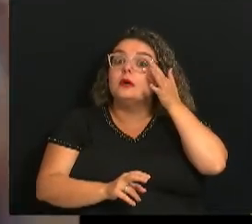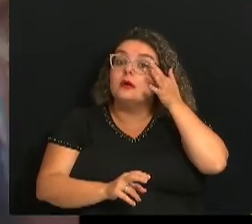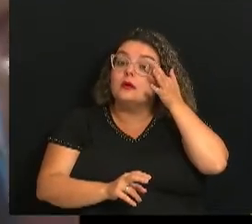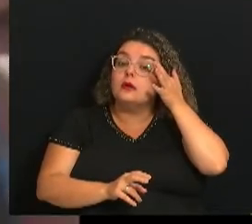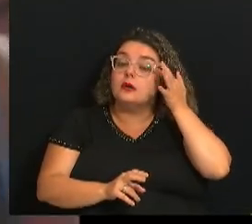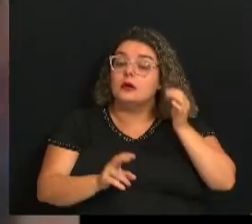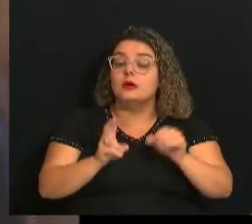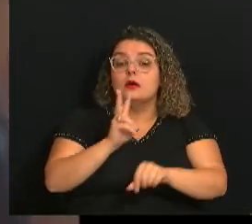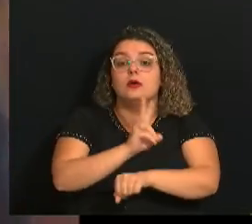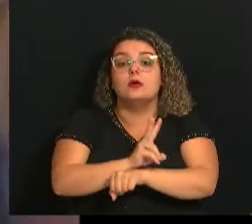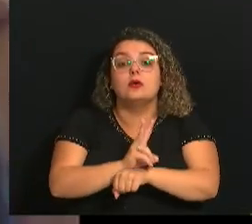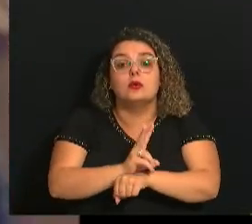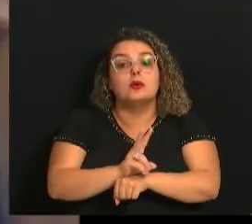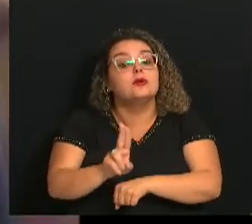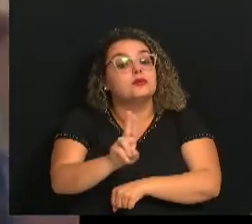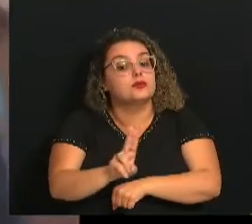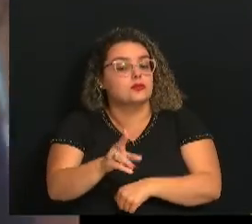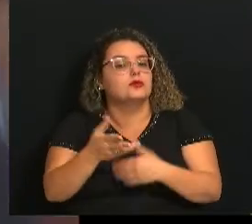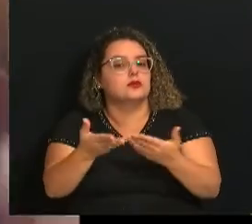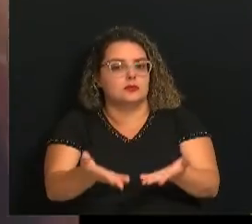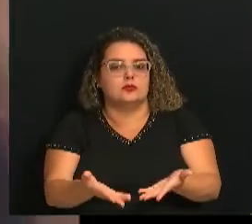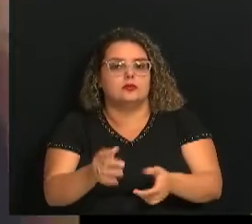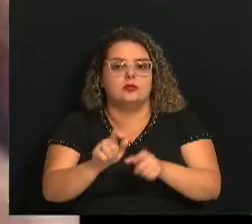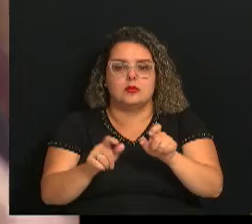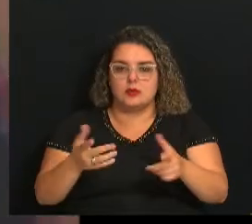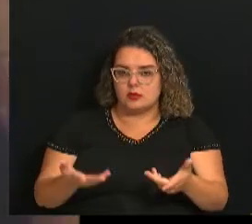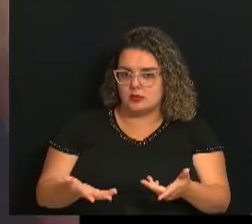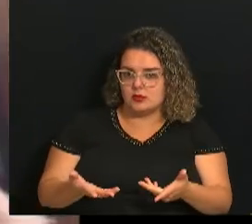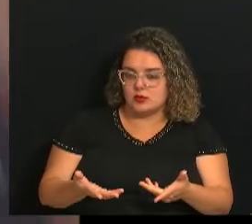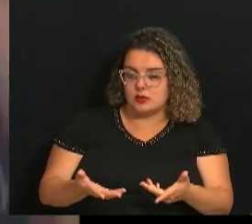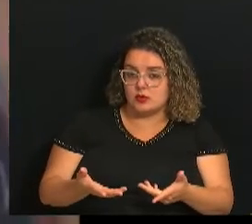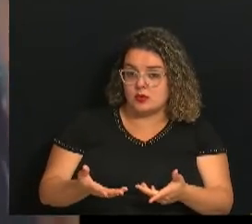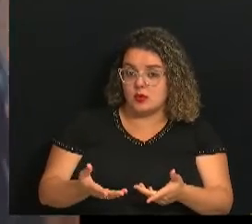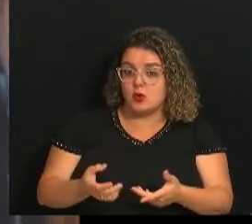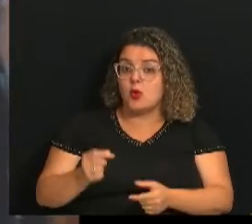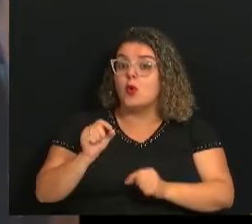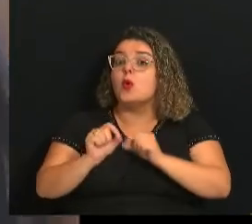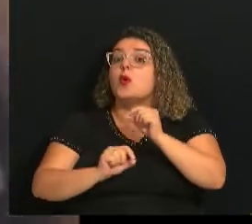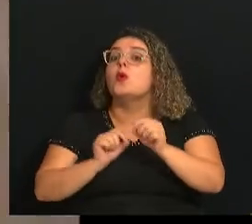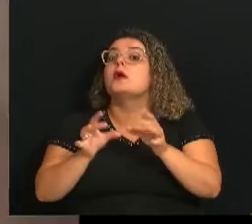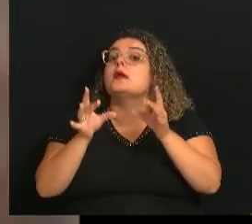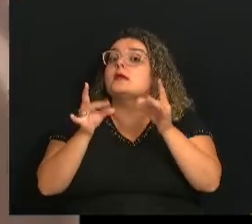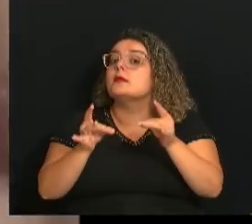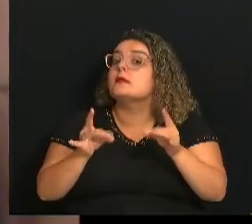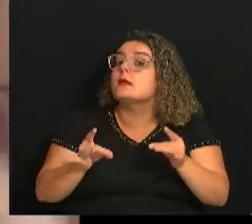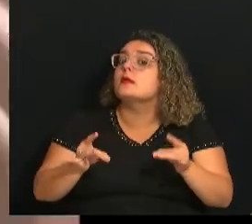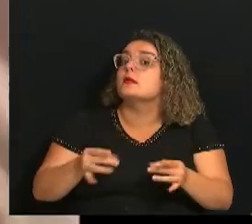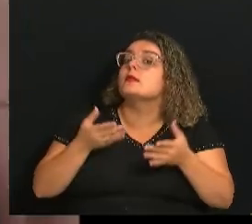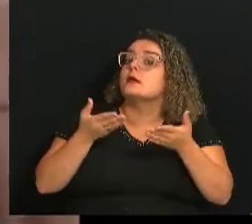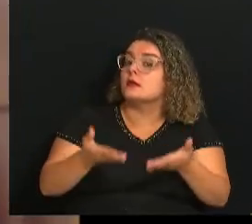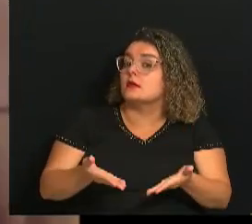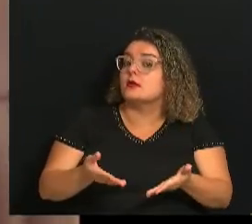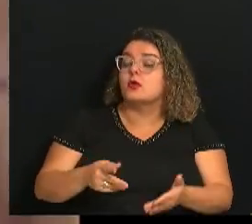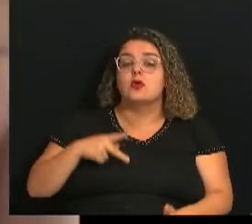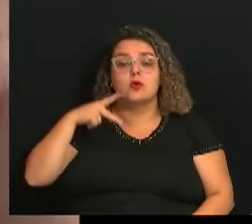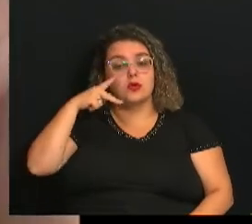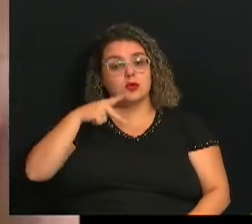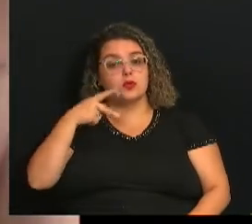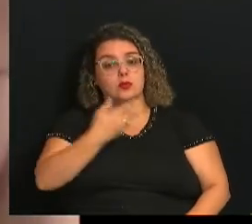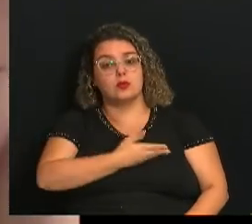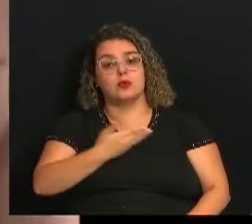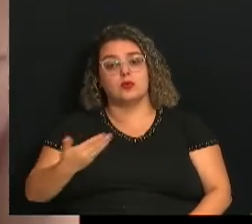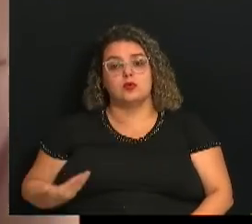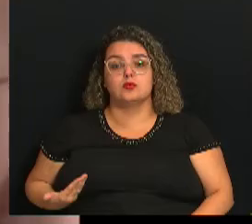e usufruído pela população. O que define isso são as políticas públicas